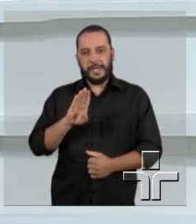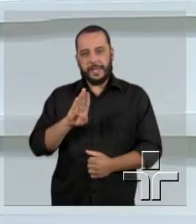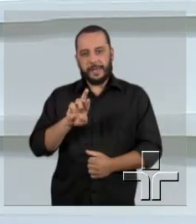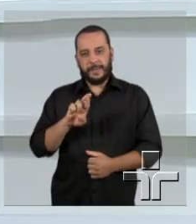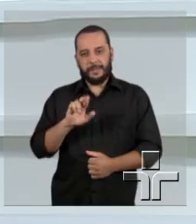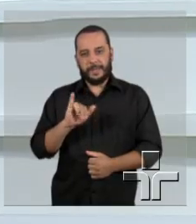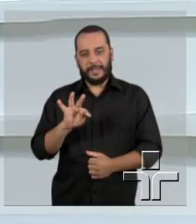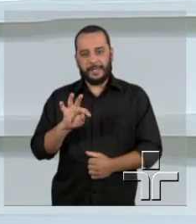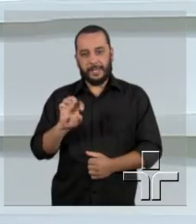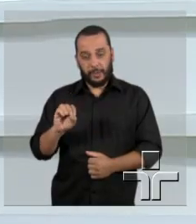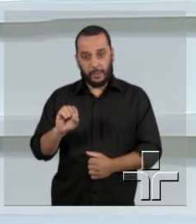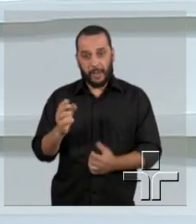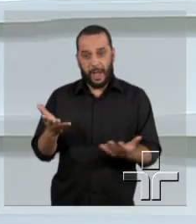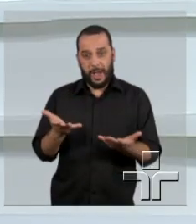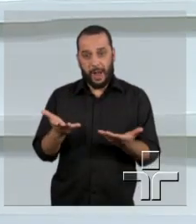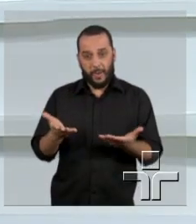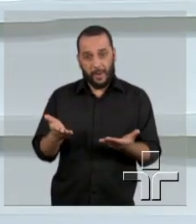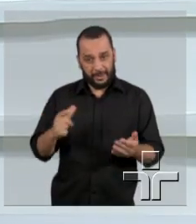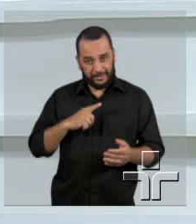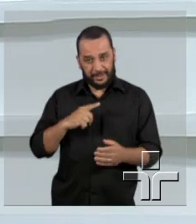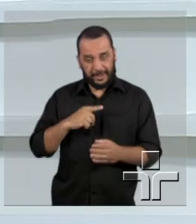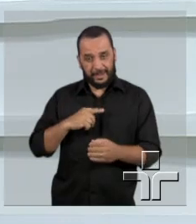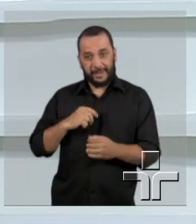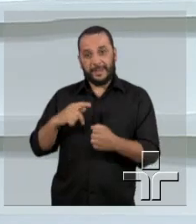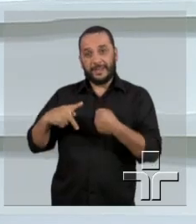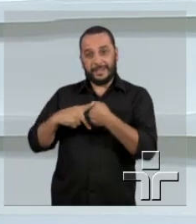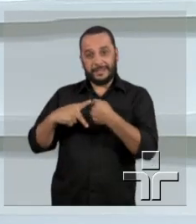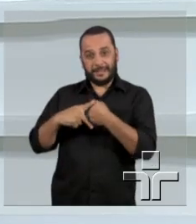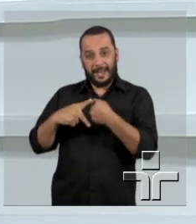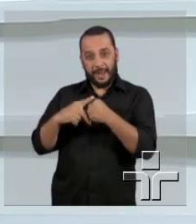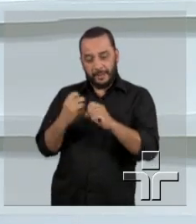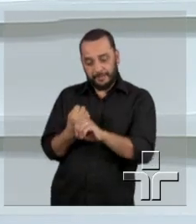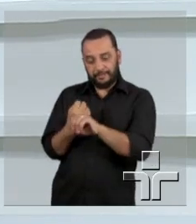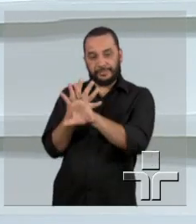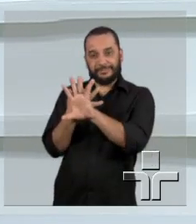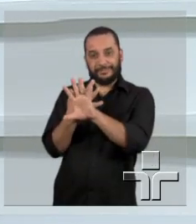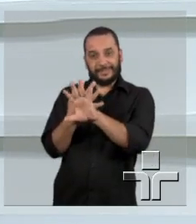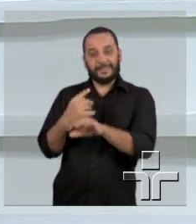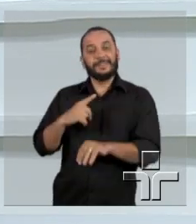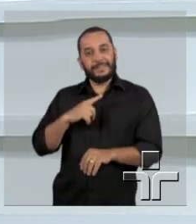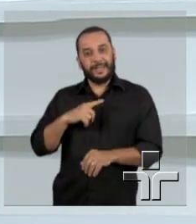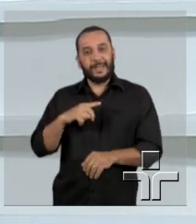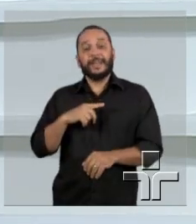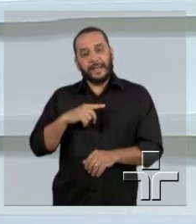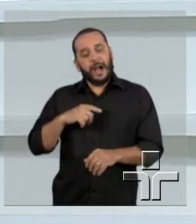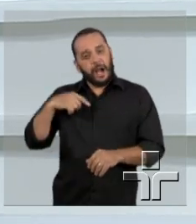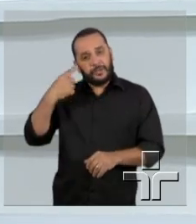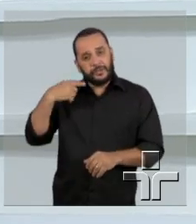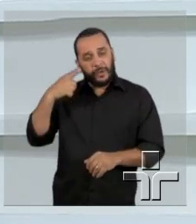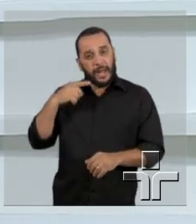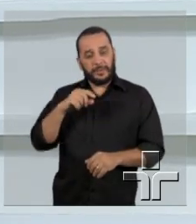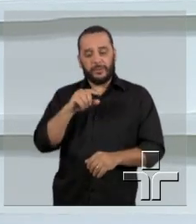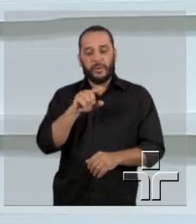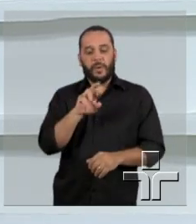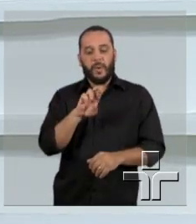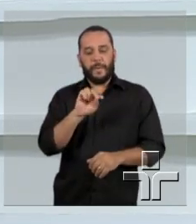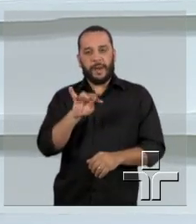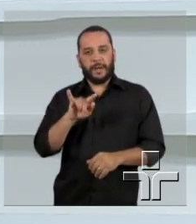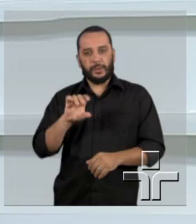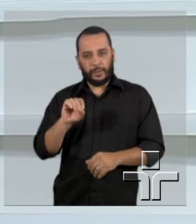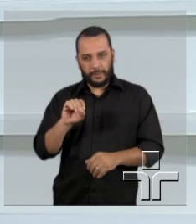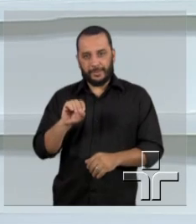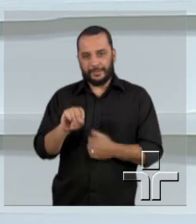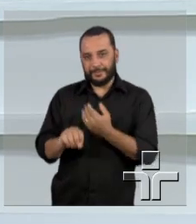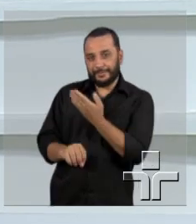participação por Skype agora do advogado criminalista Roberto Delmanto Júnior. Vamos lá, Roberto, é com